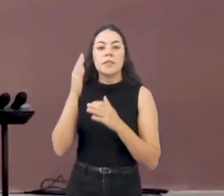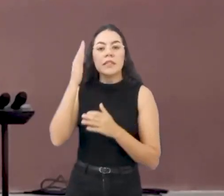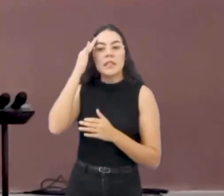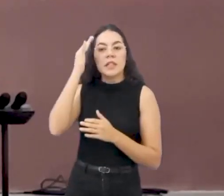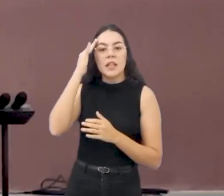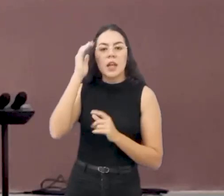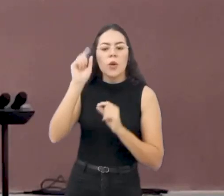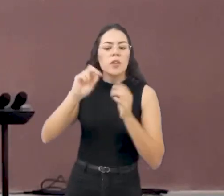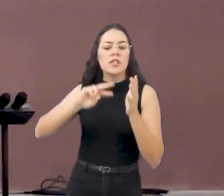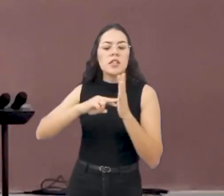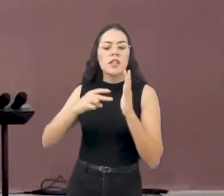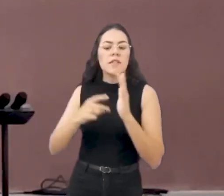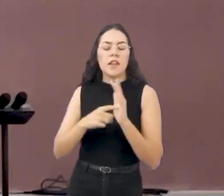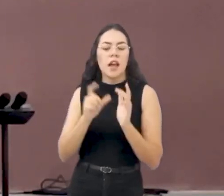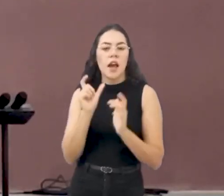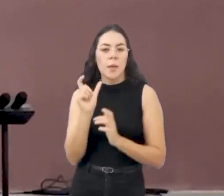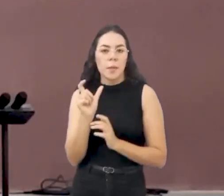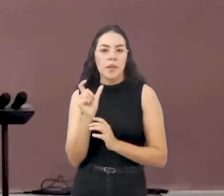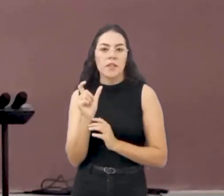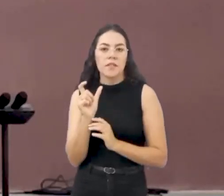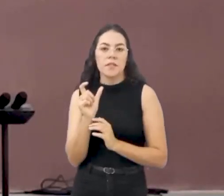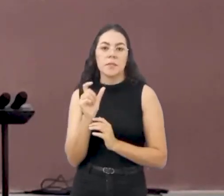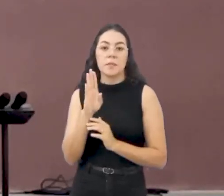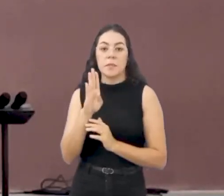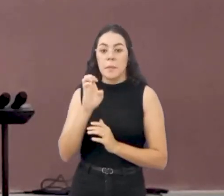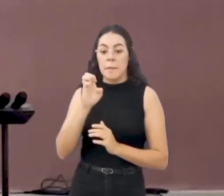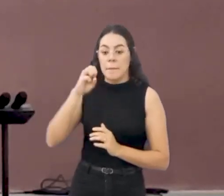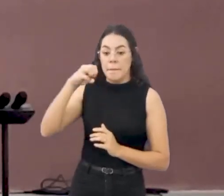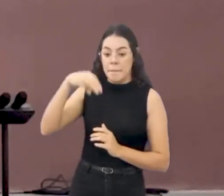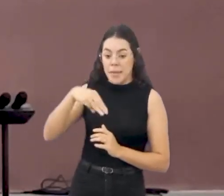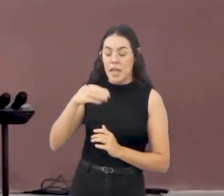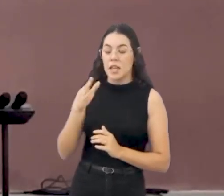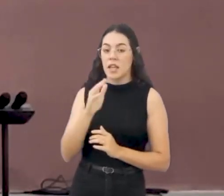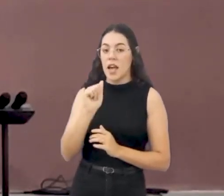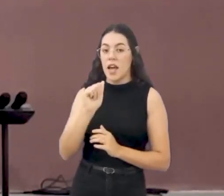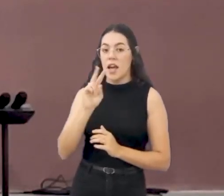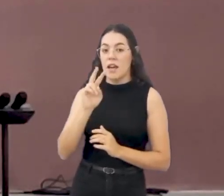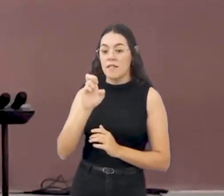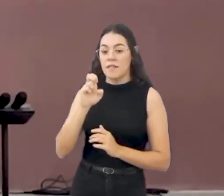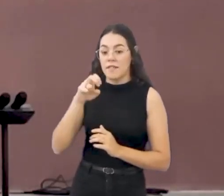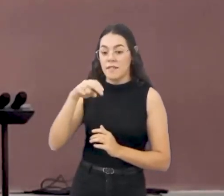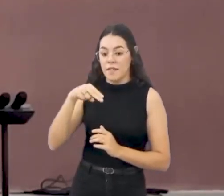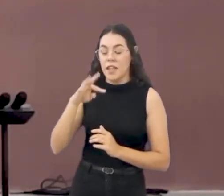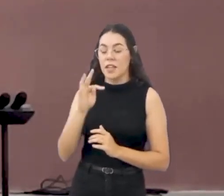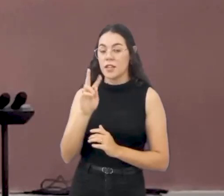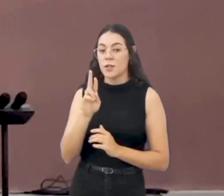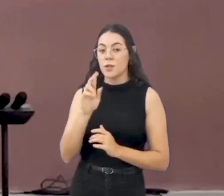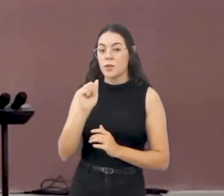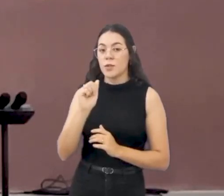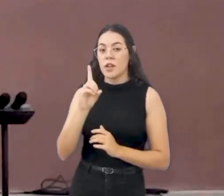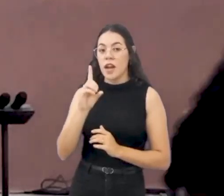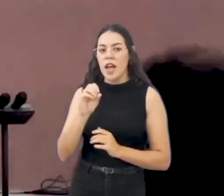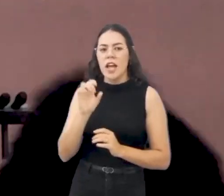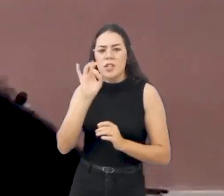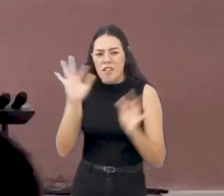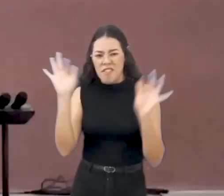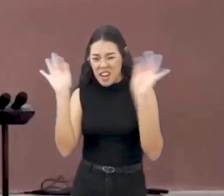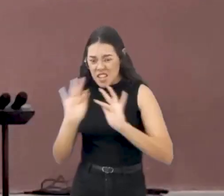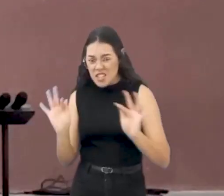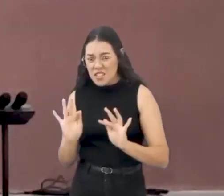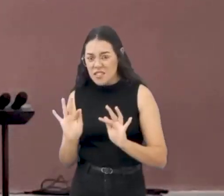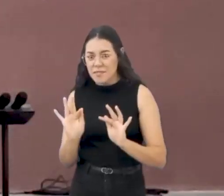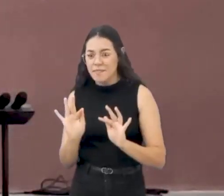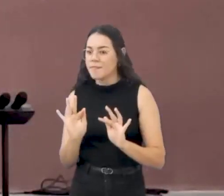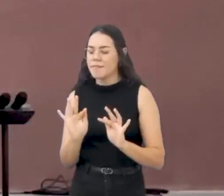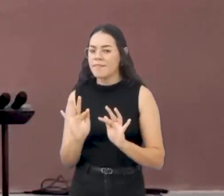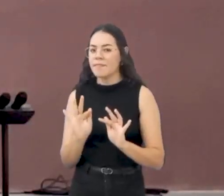significa bem-aventurado. Bem-aventurado não é simplesmente feliz. E vocês vão entender por quê.